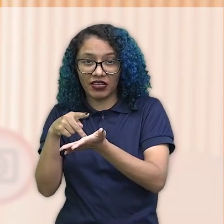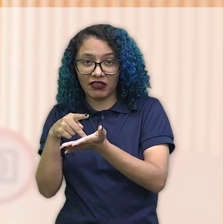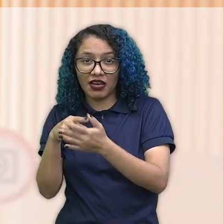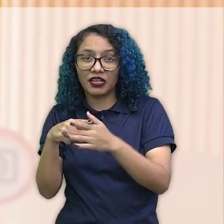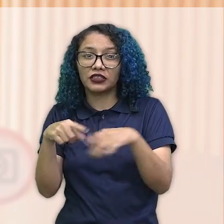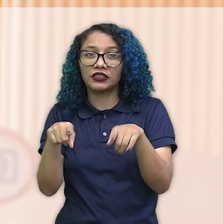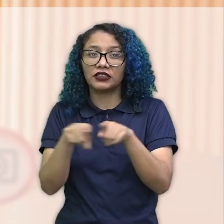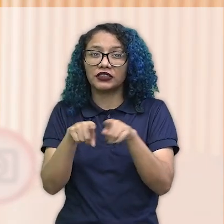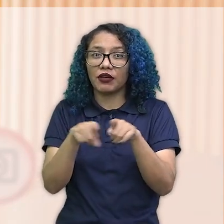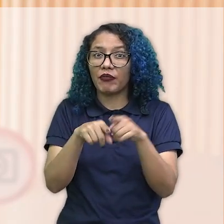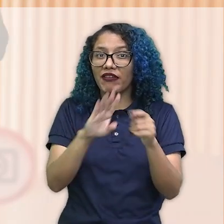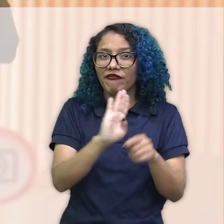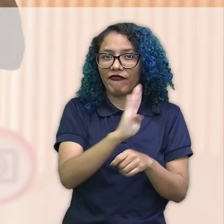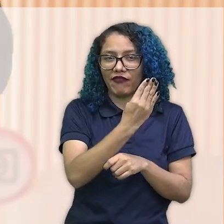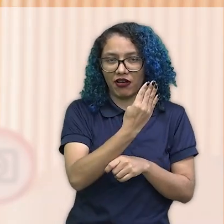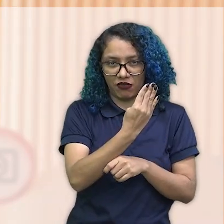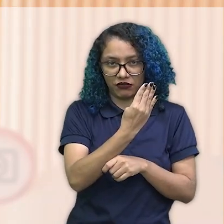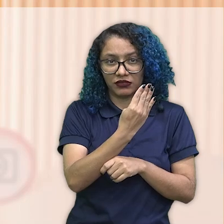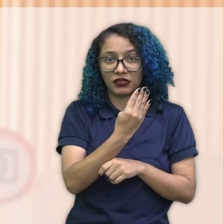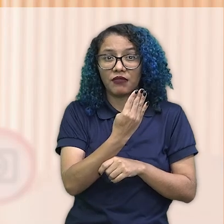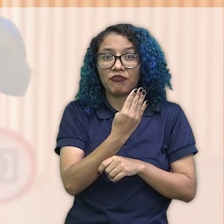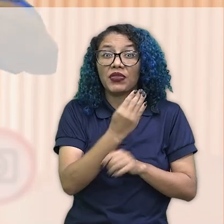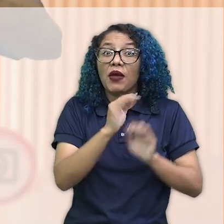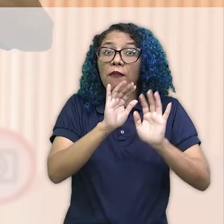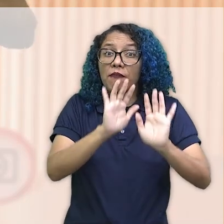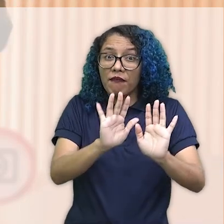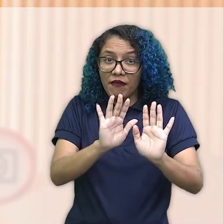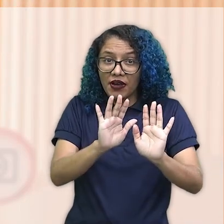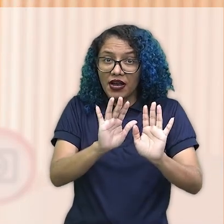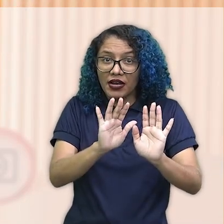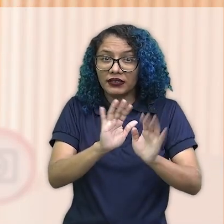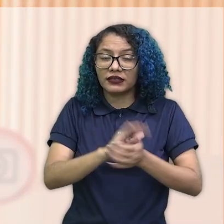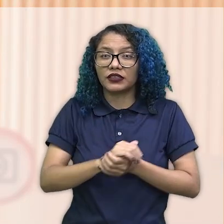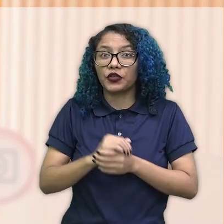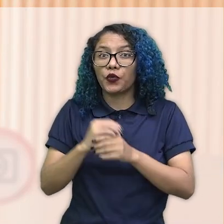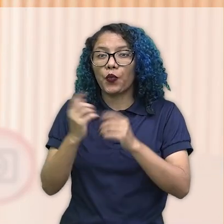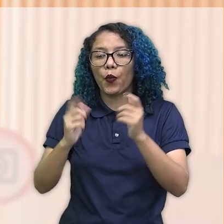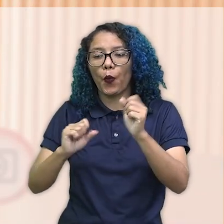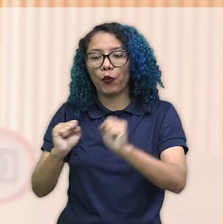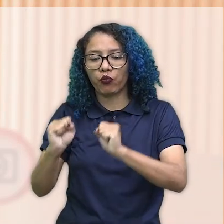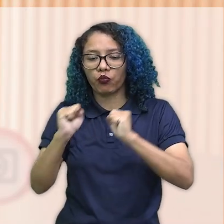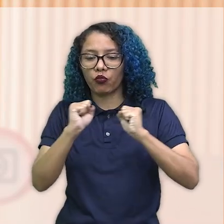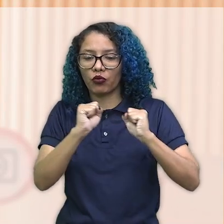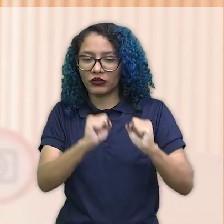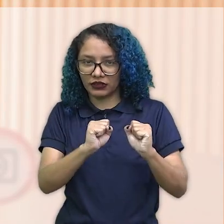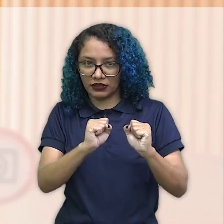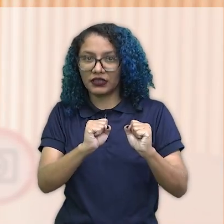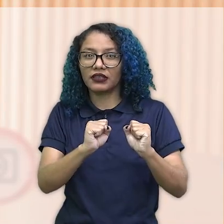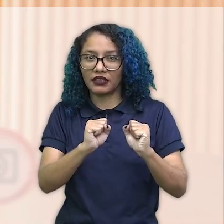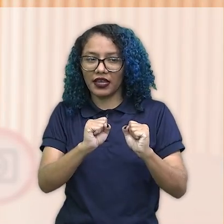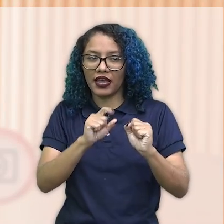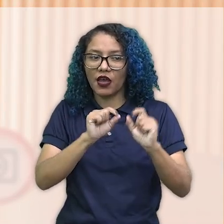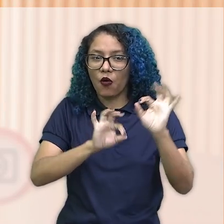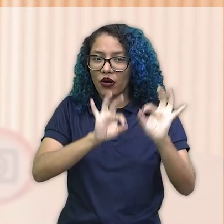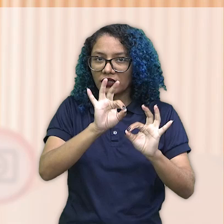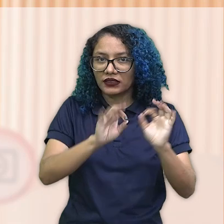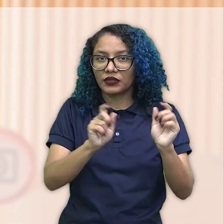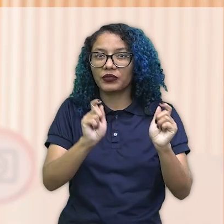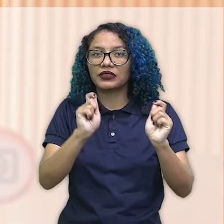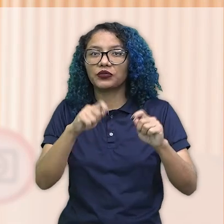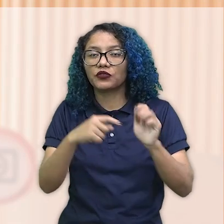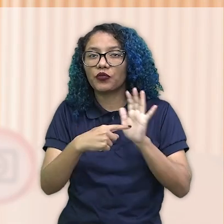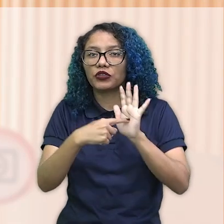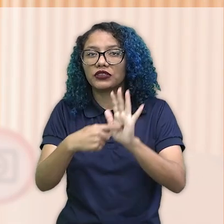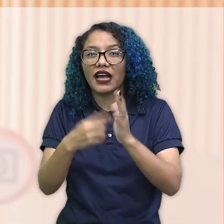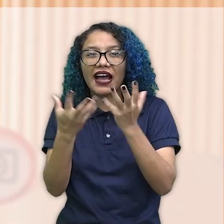aquilo que é inverdade, mas que é produzida pelo poder como se fosse uma verdade